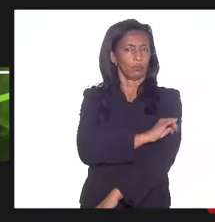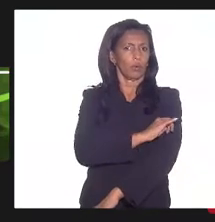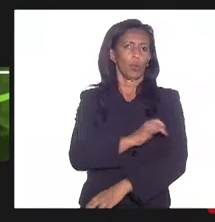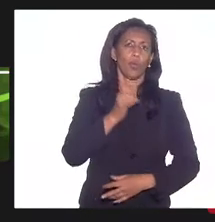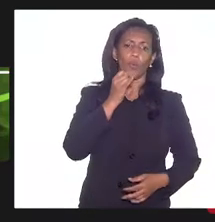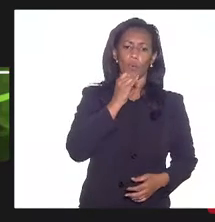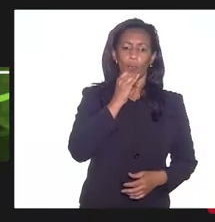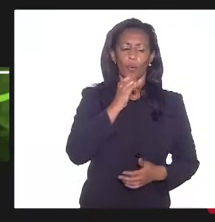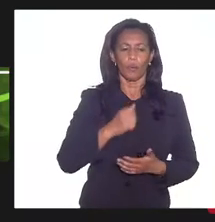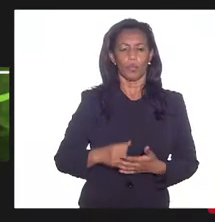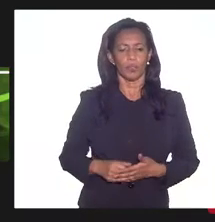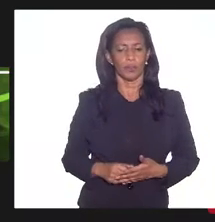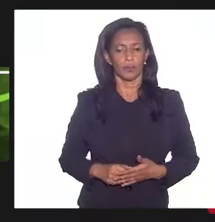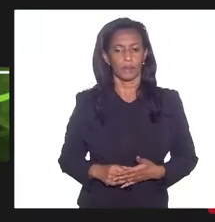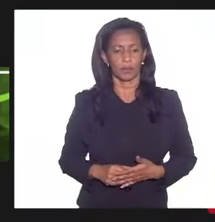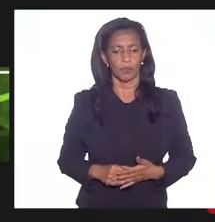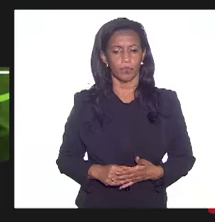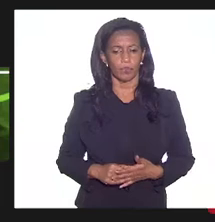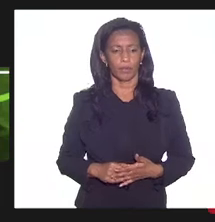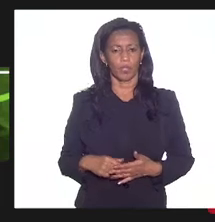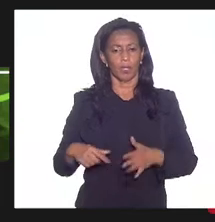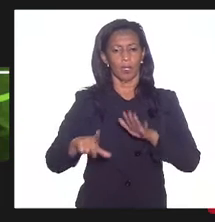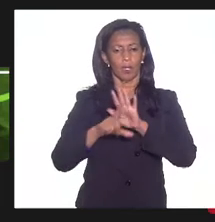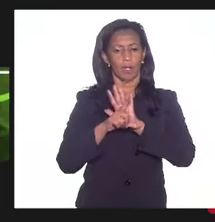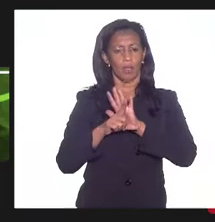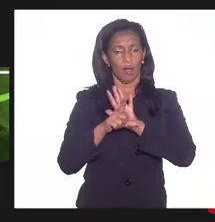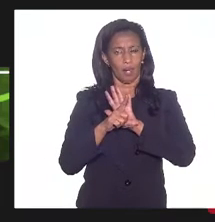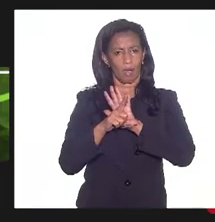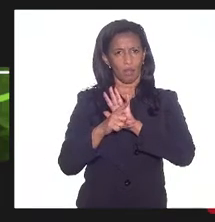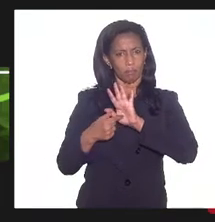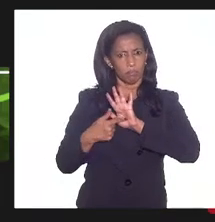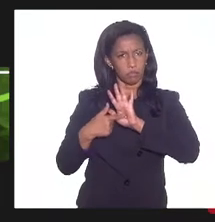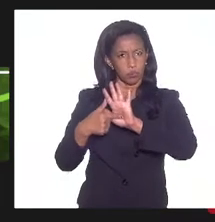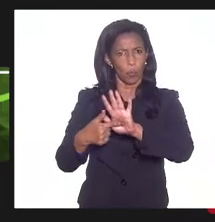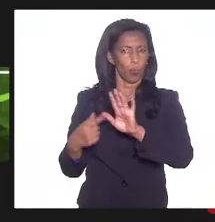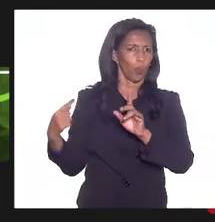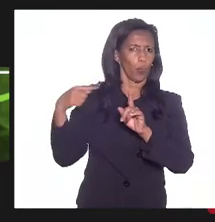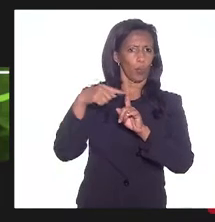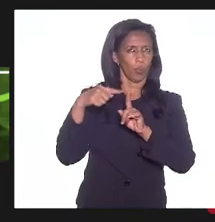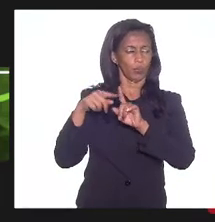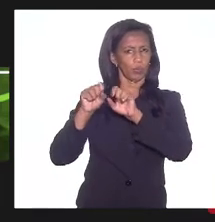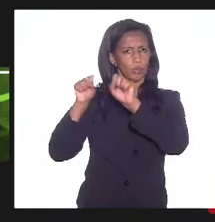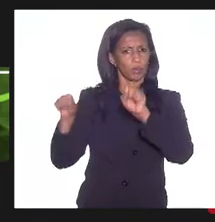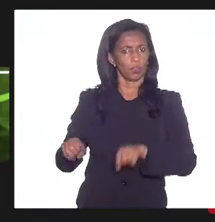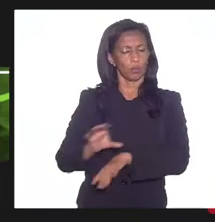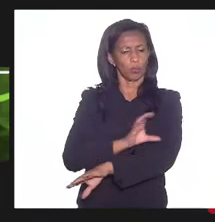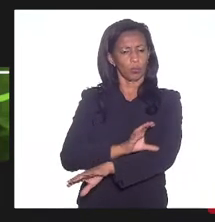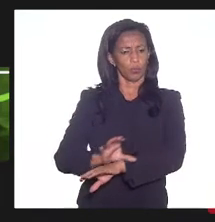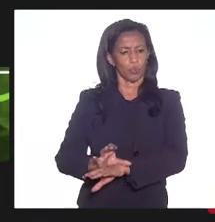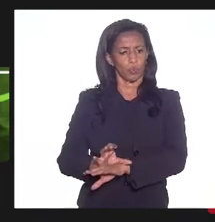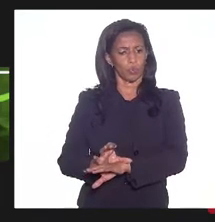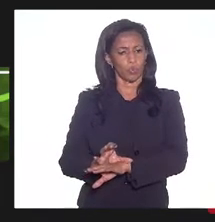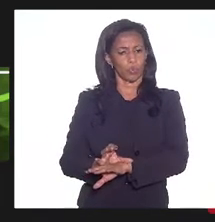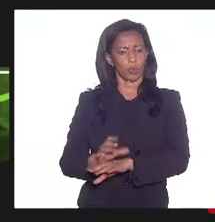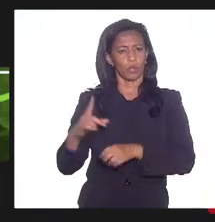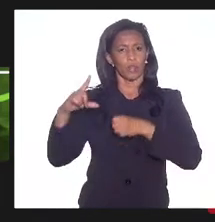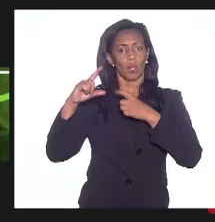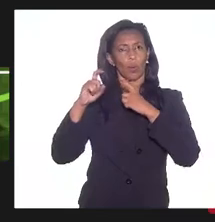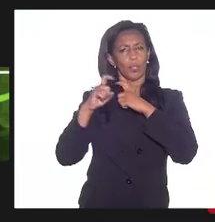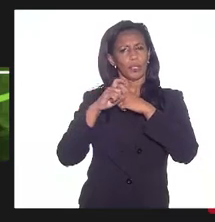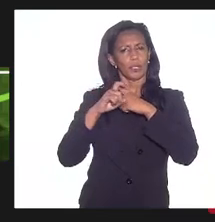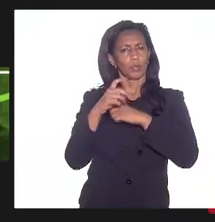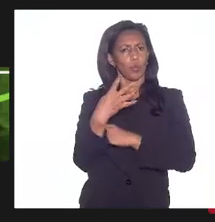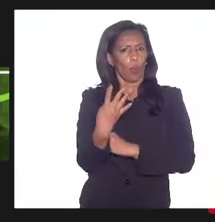exemplo, no artigo 3º, quando a lei relaciona os objetivos do sistema estadual de cultura, no seu inciso 4 aparece